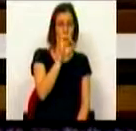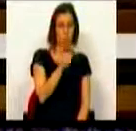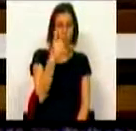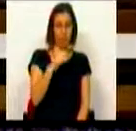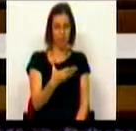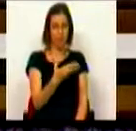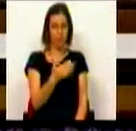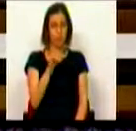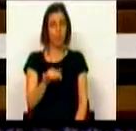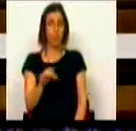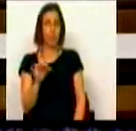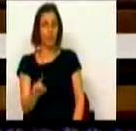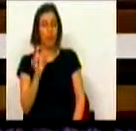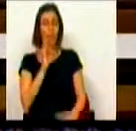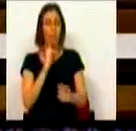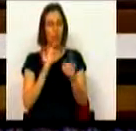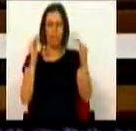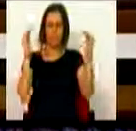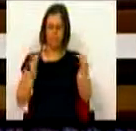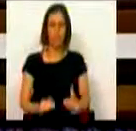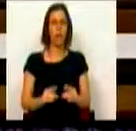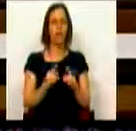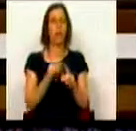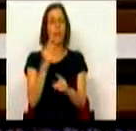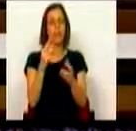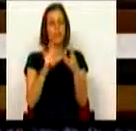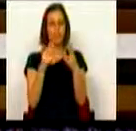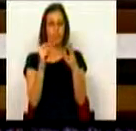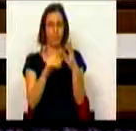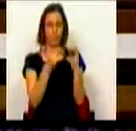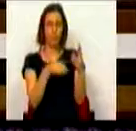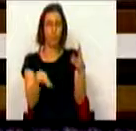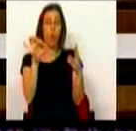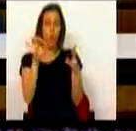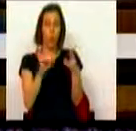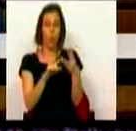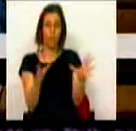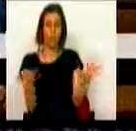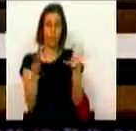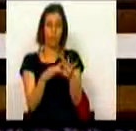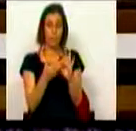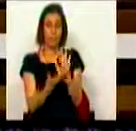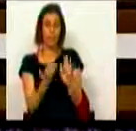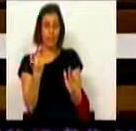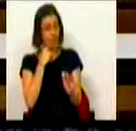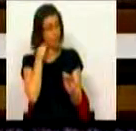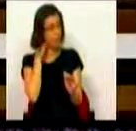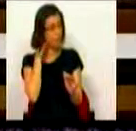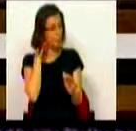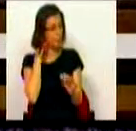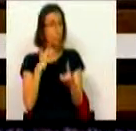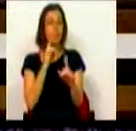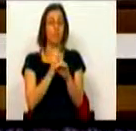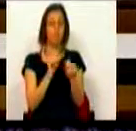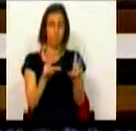os 17,6, o valor mais baixo desde o terceiro trimestre de 2008, e corresponde à retirada de, em